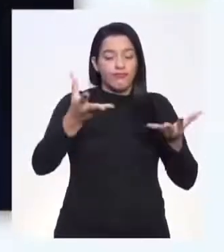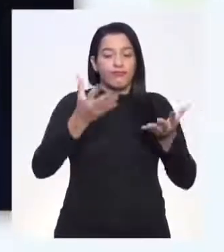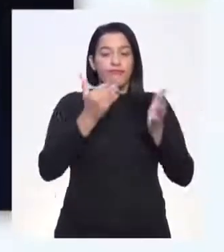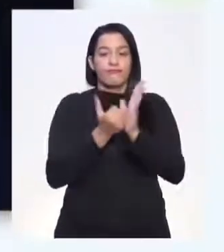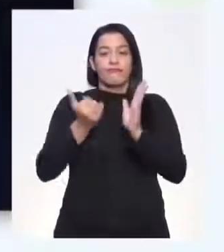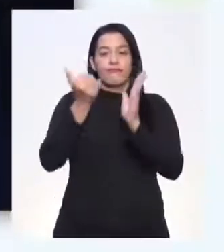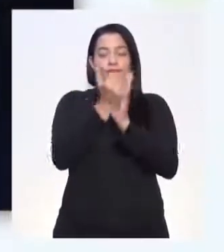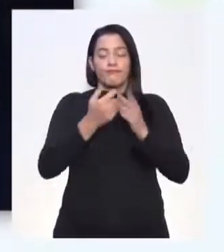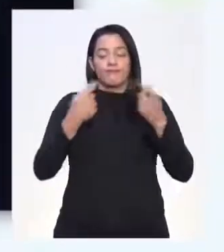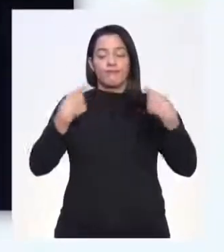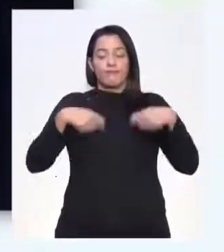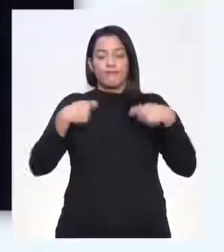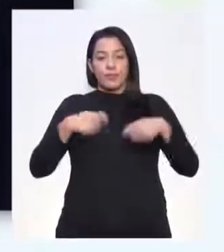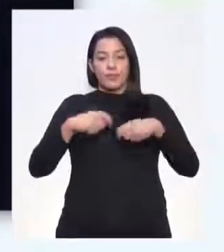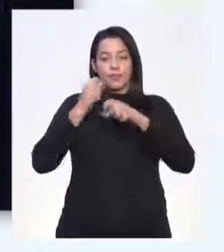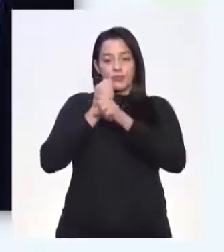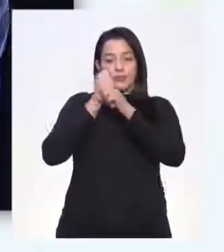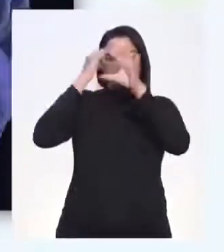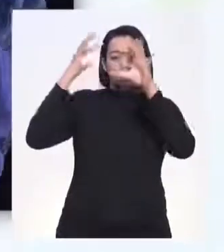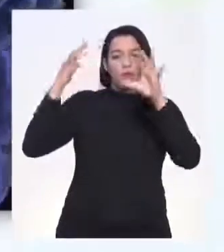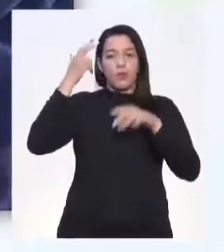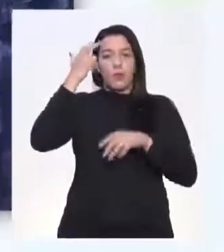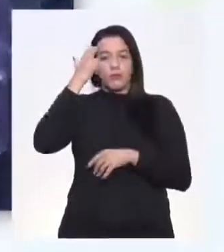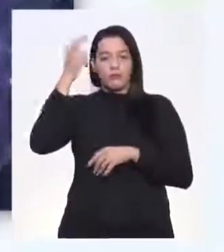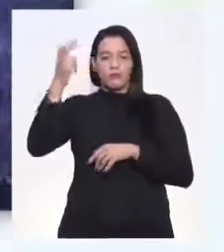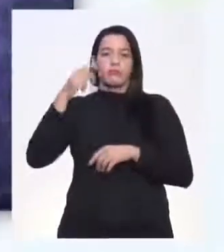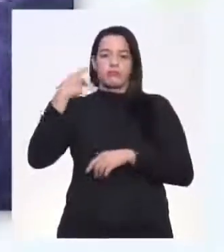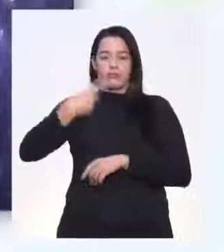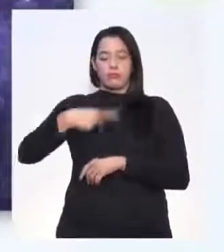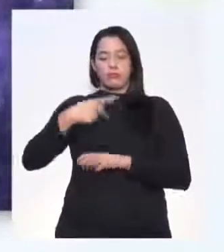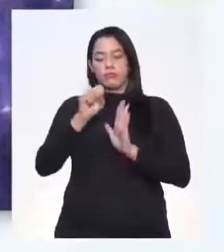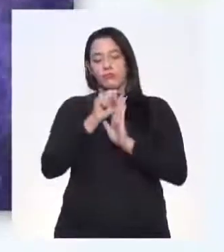mais necessários para a nossa vida no século XXI.